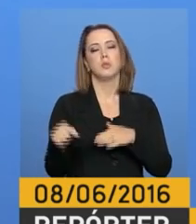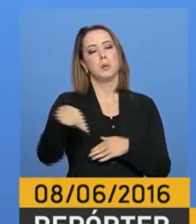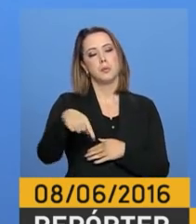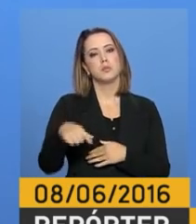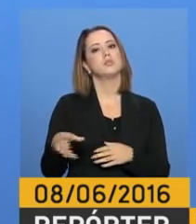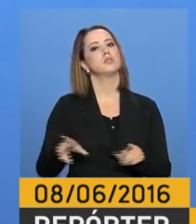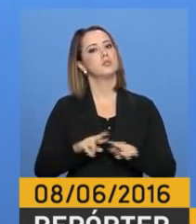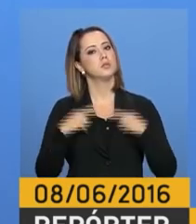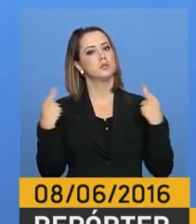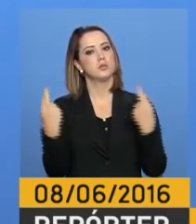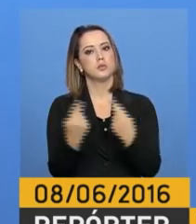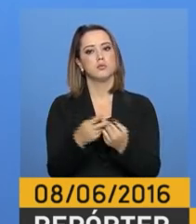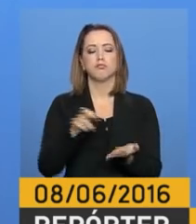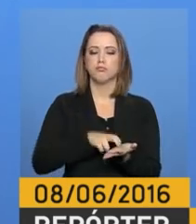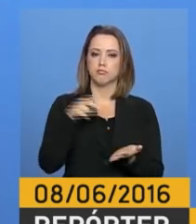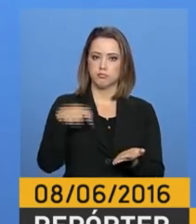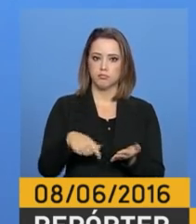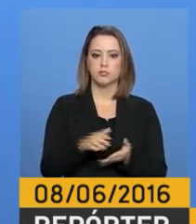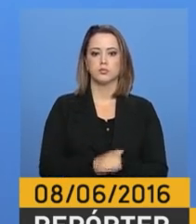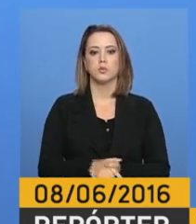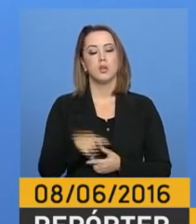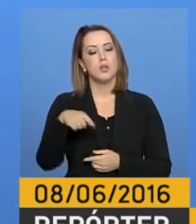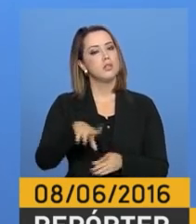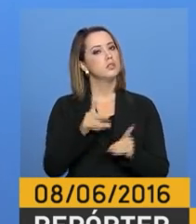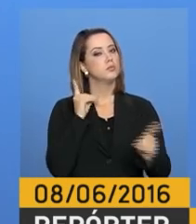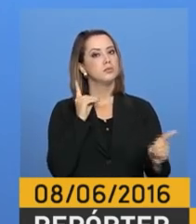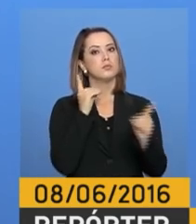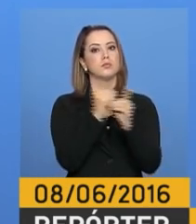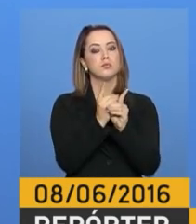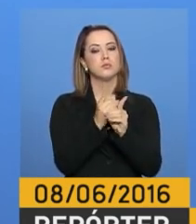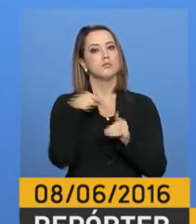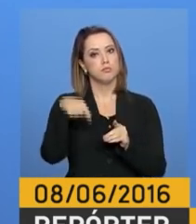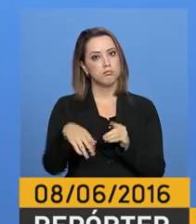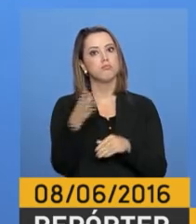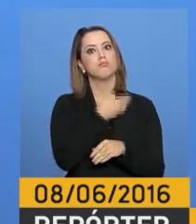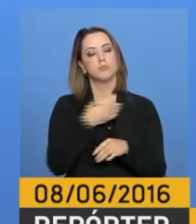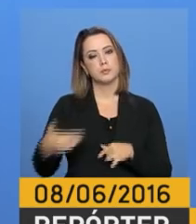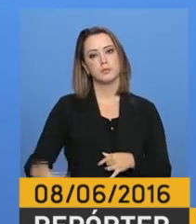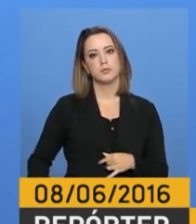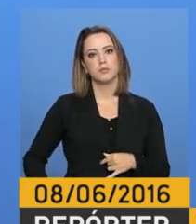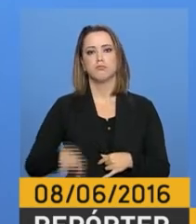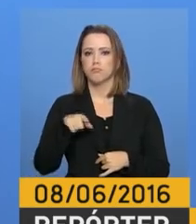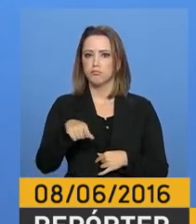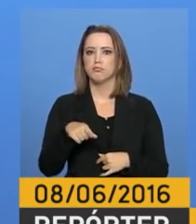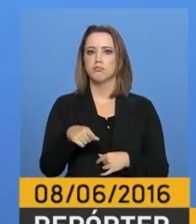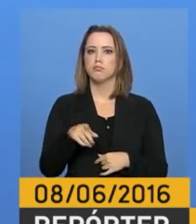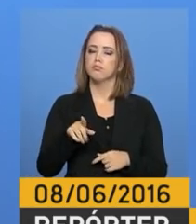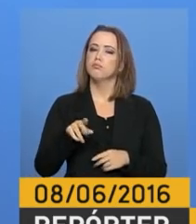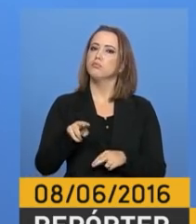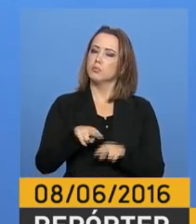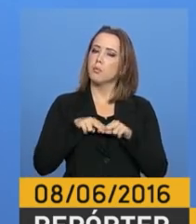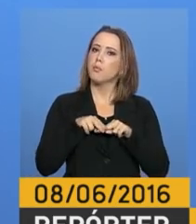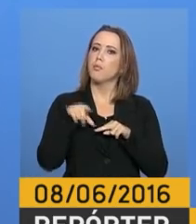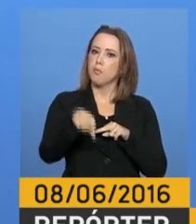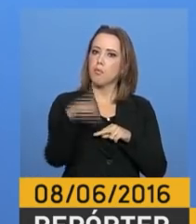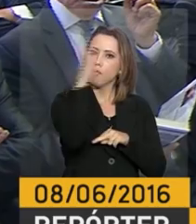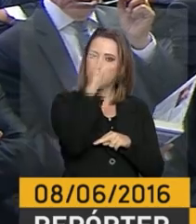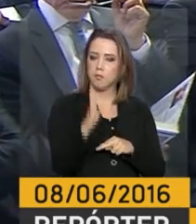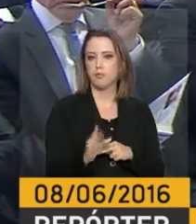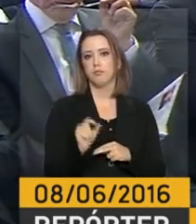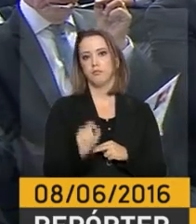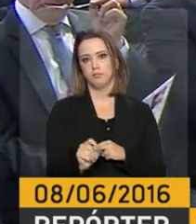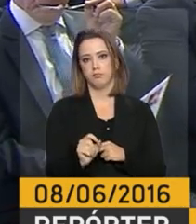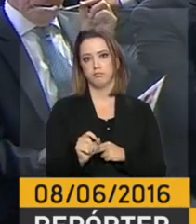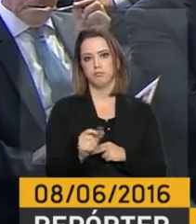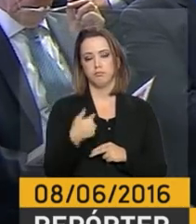reunidos nesta manhã neste encontro Republicano em favor do Brasil